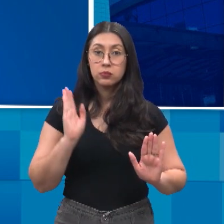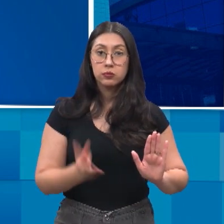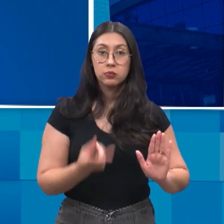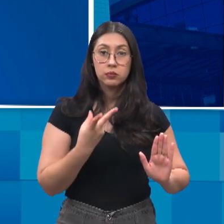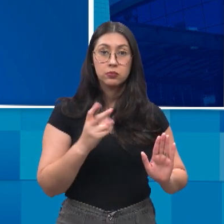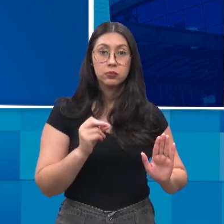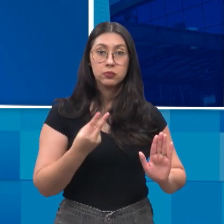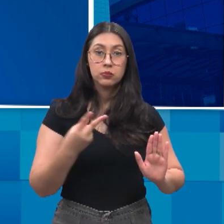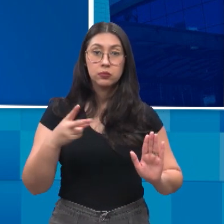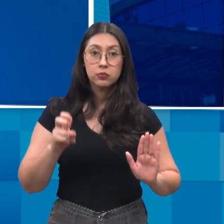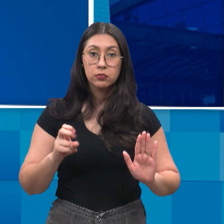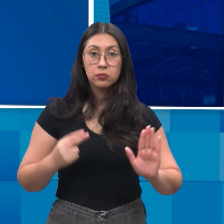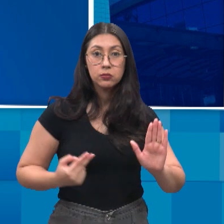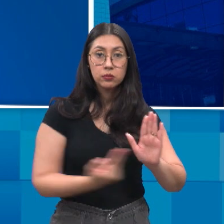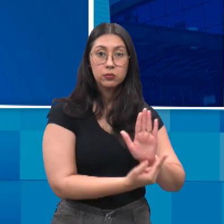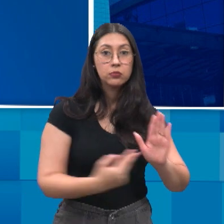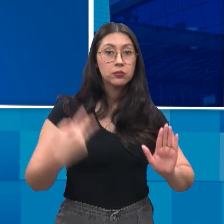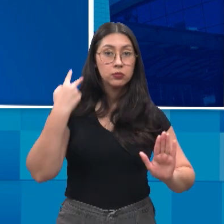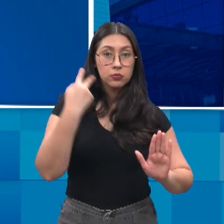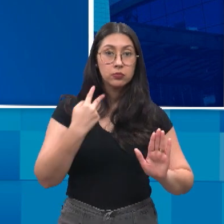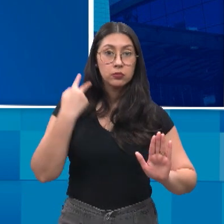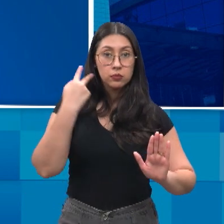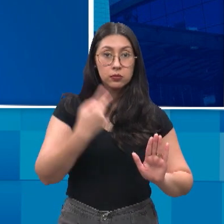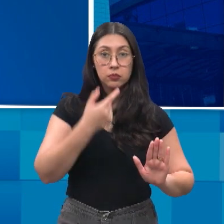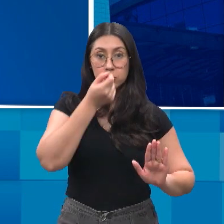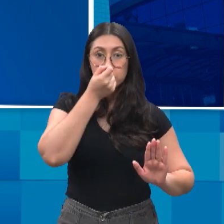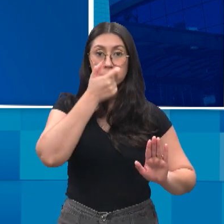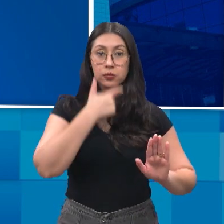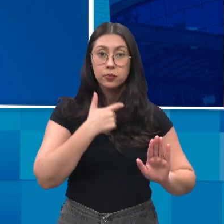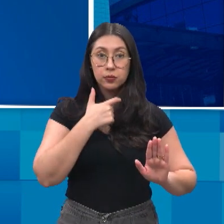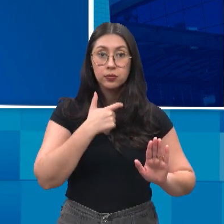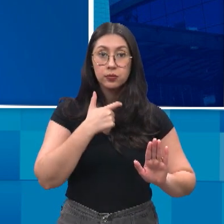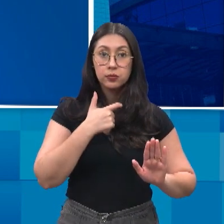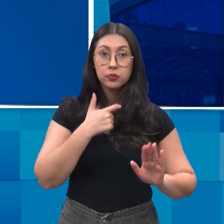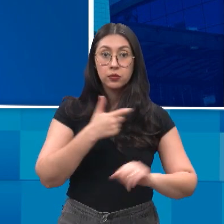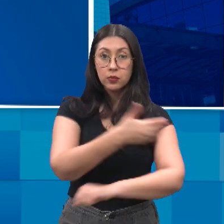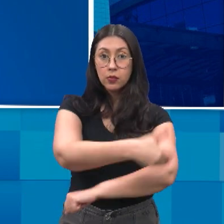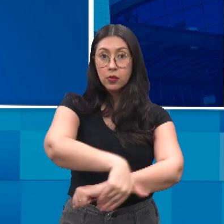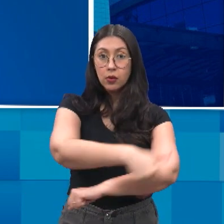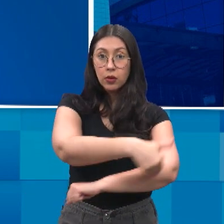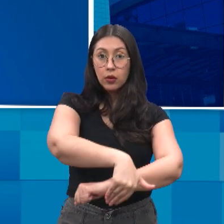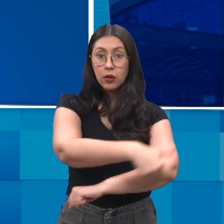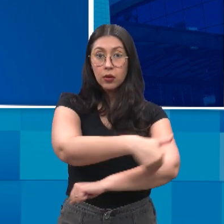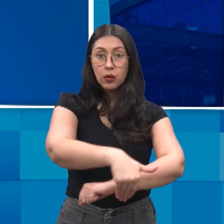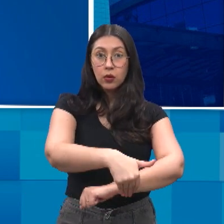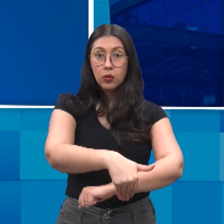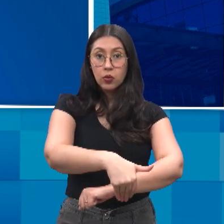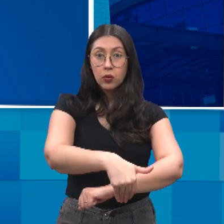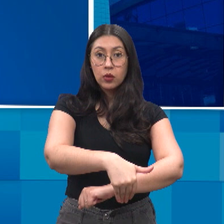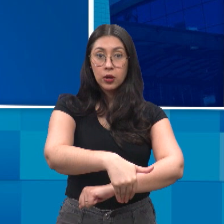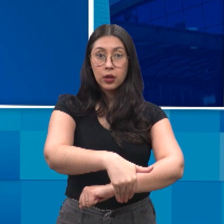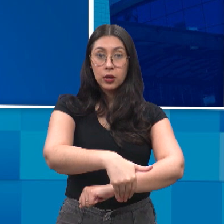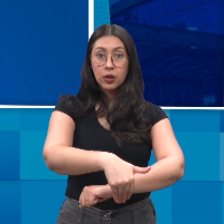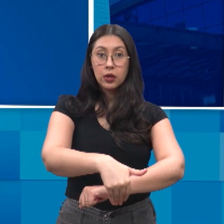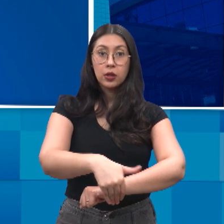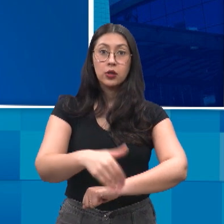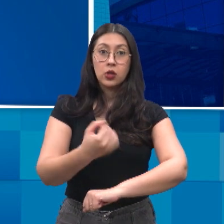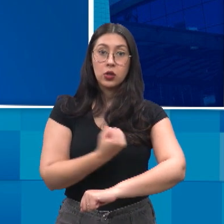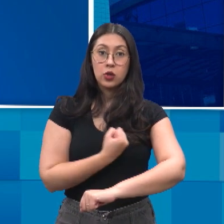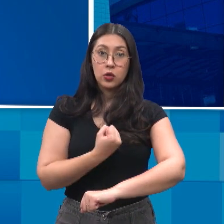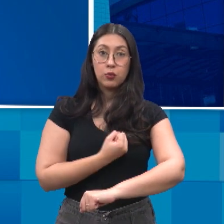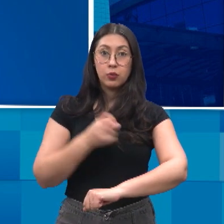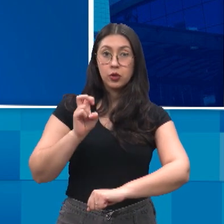autoria vereador Roberto Eleven. Denomina a viela que liga a rua Santo Antônio